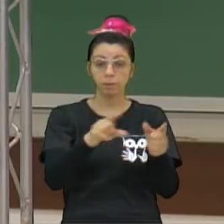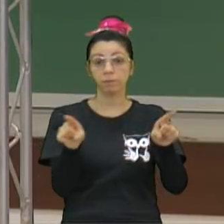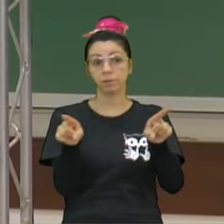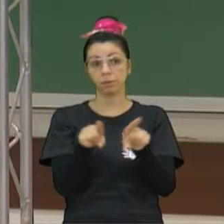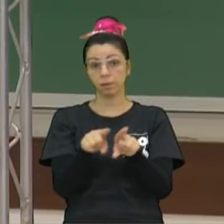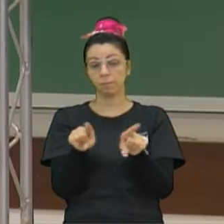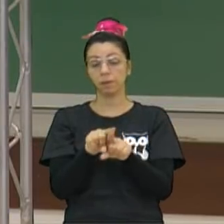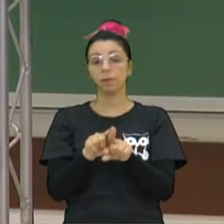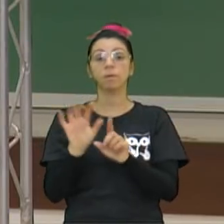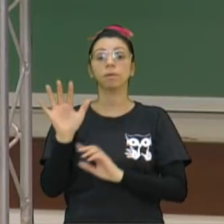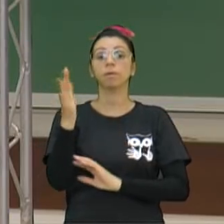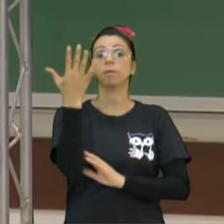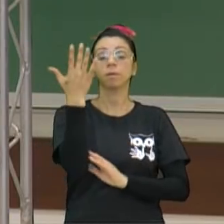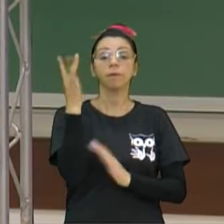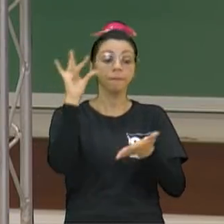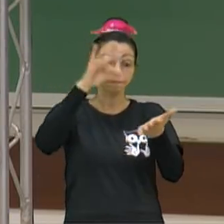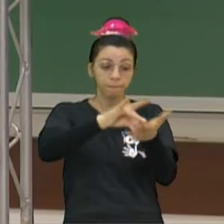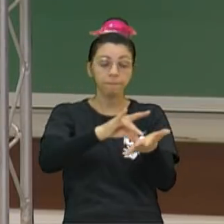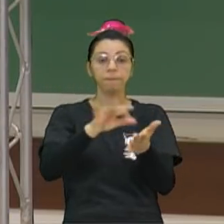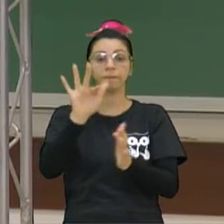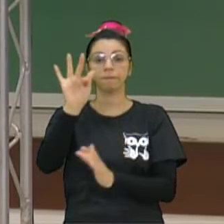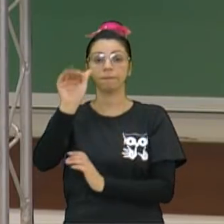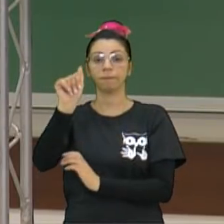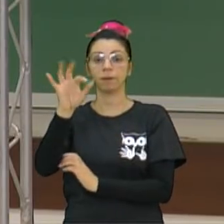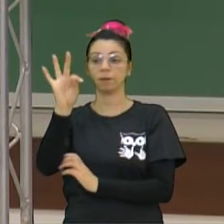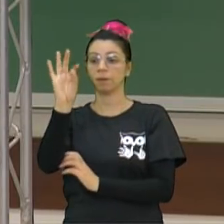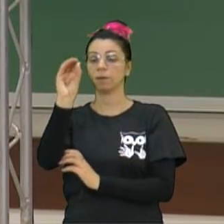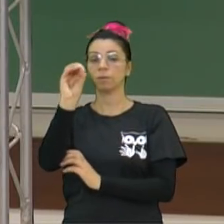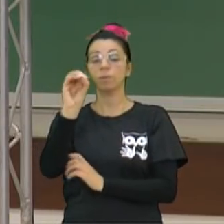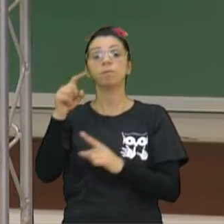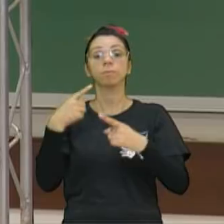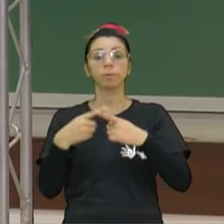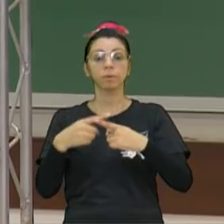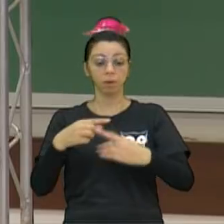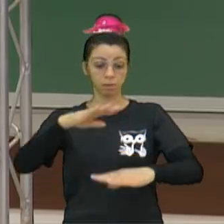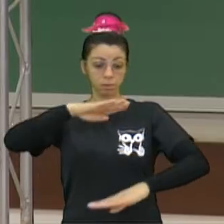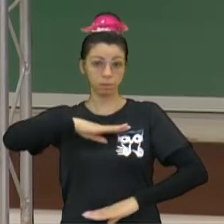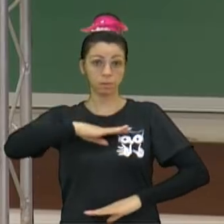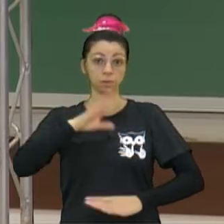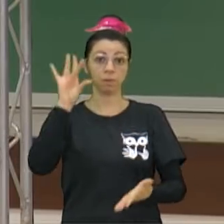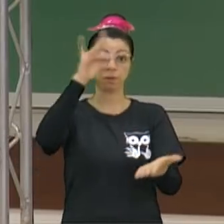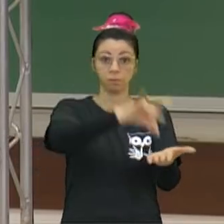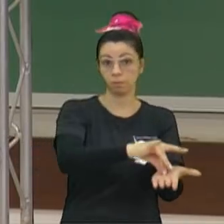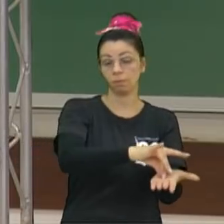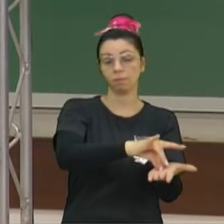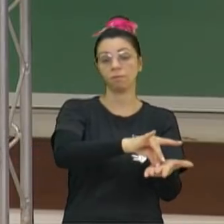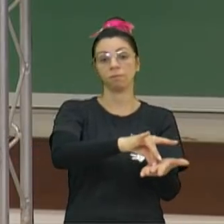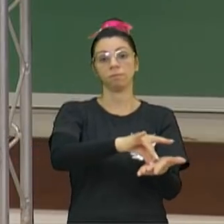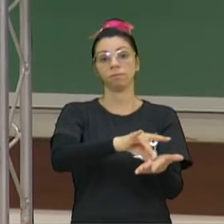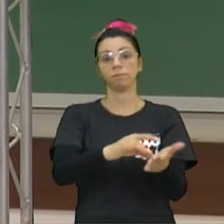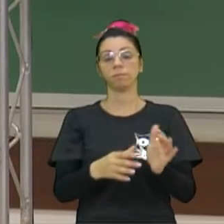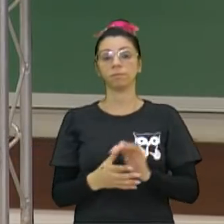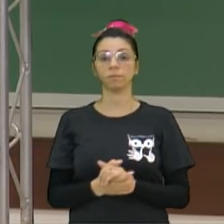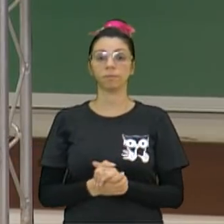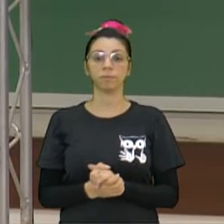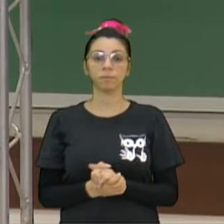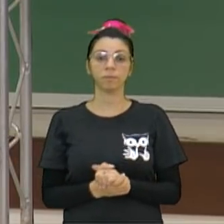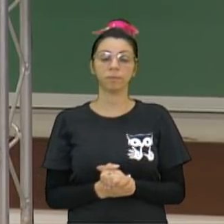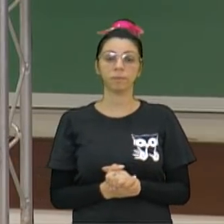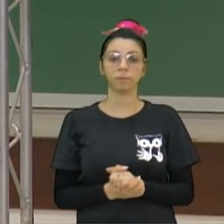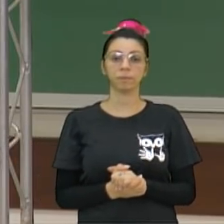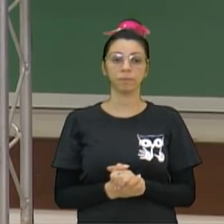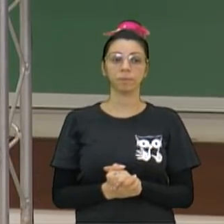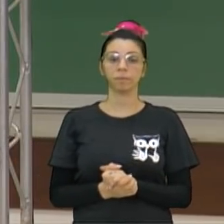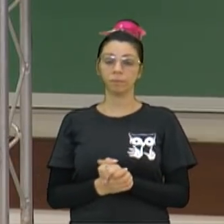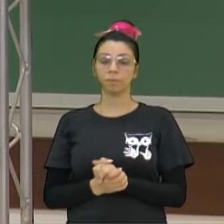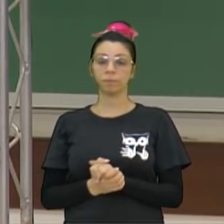a esses acontecimentos como fatos, né? Porque são situações reais, não são situações ficcionais. São reais, e